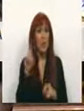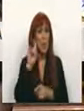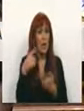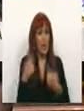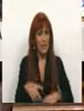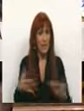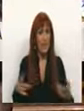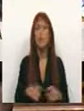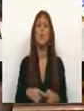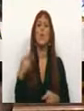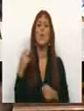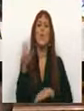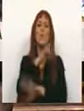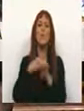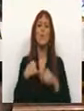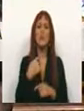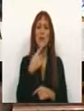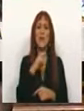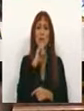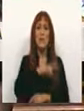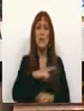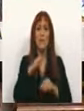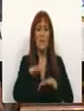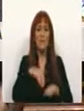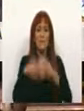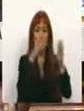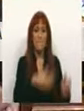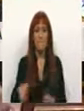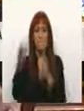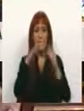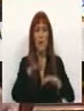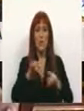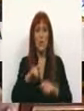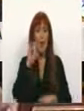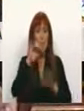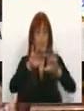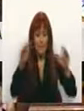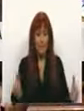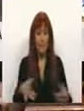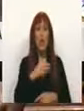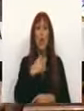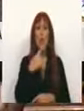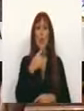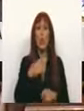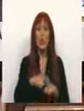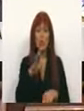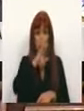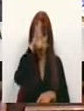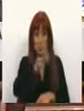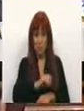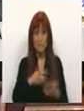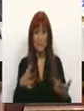qualidade. A União Europeia já admitiu a possibilidade de produção ser feita em abrigo. Pelo que pergunto ao Sr.